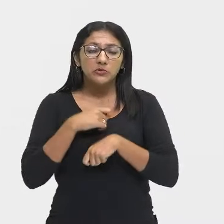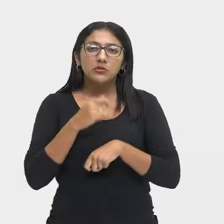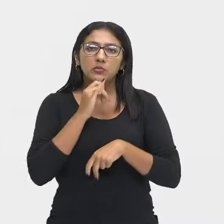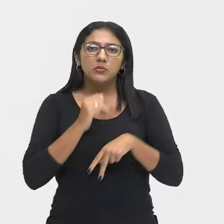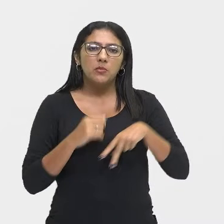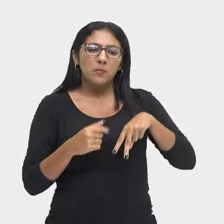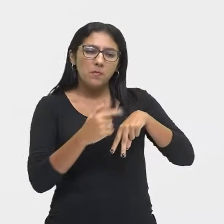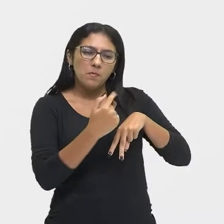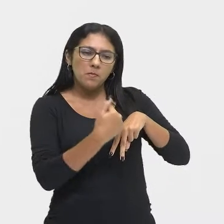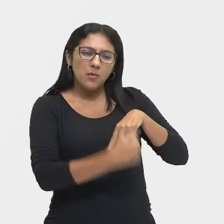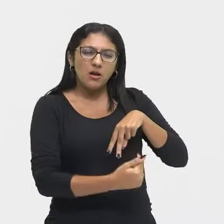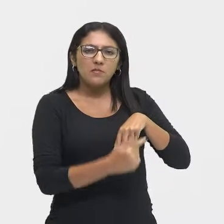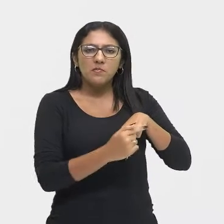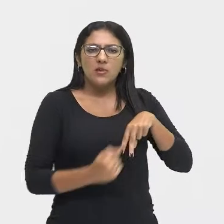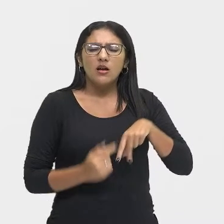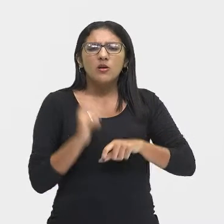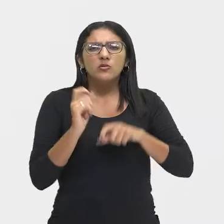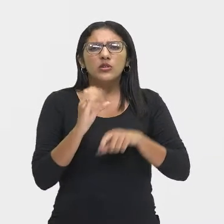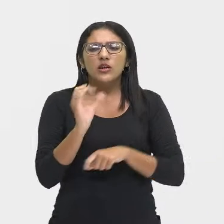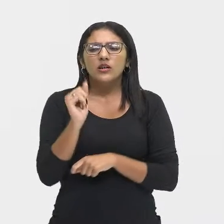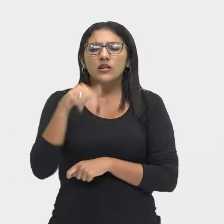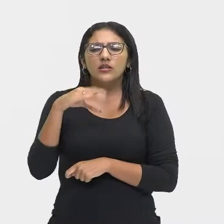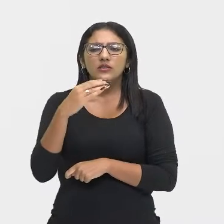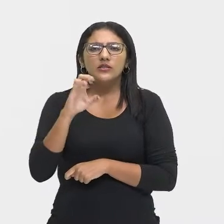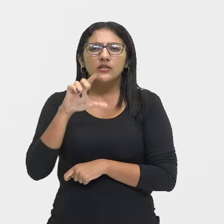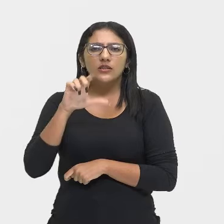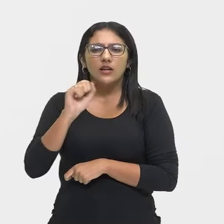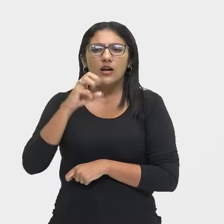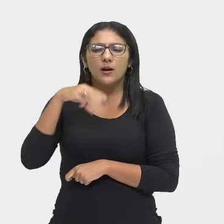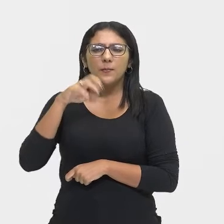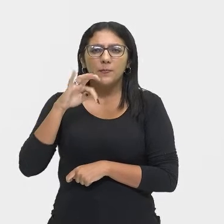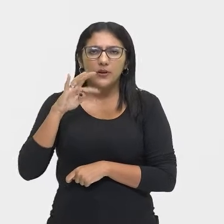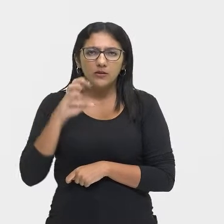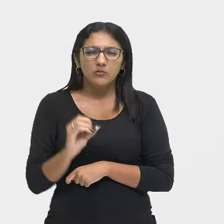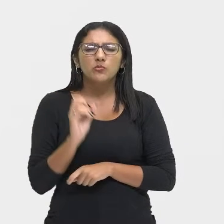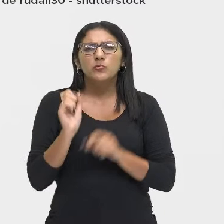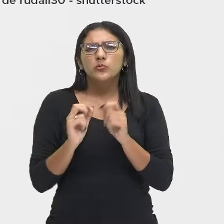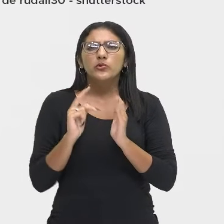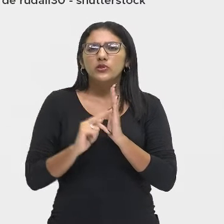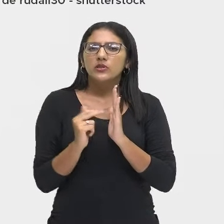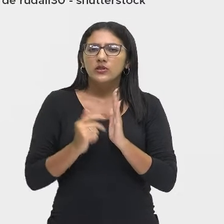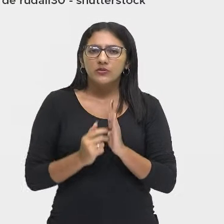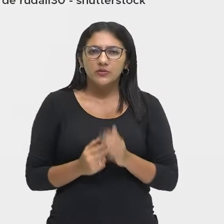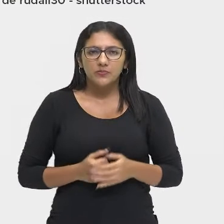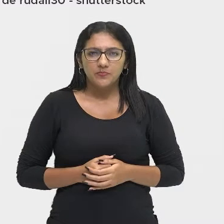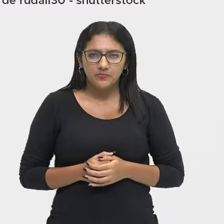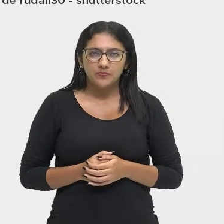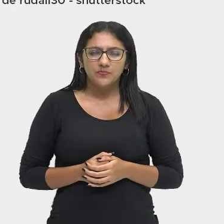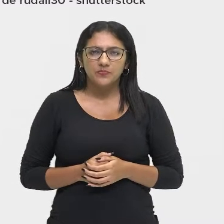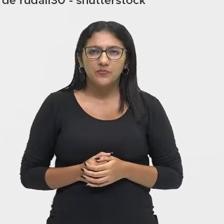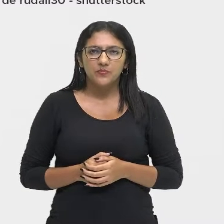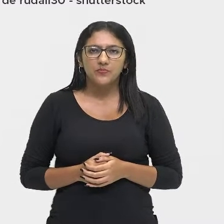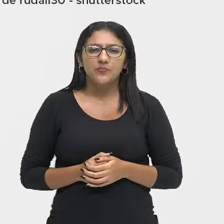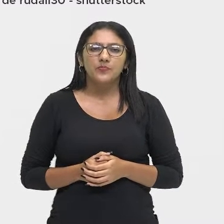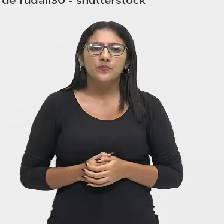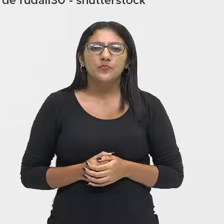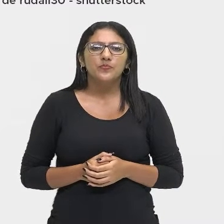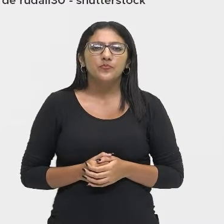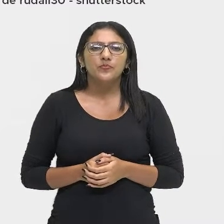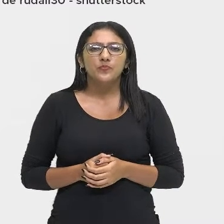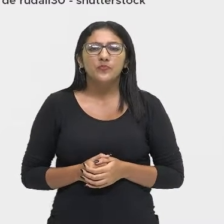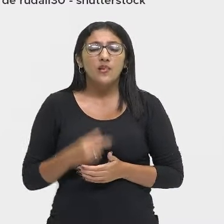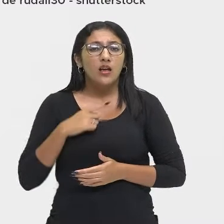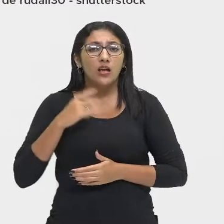cancelamento, né? O que é o cancelamento? Vamos lá falar sobre o cancelamento? Cultura do cancelamento. É